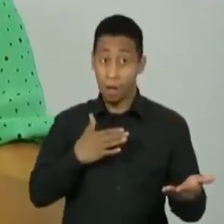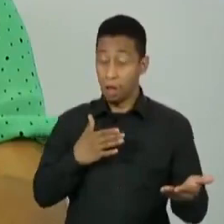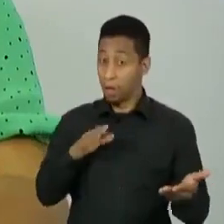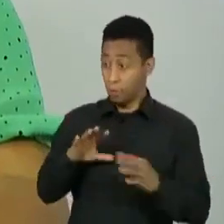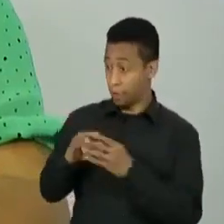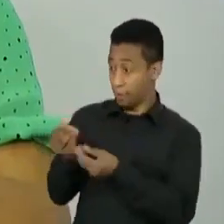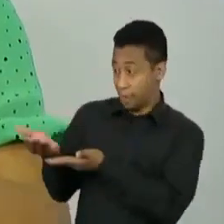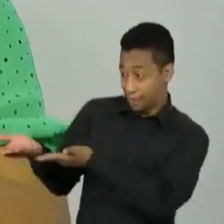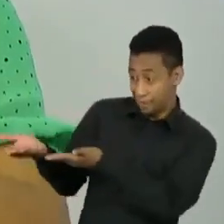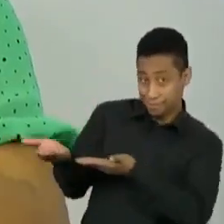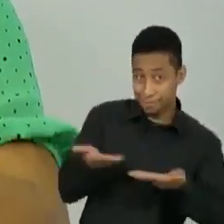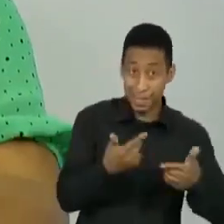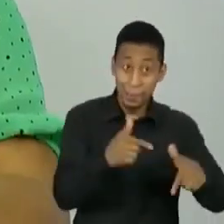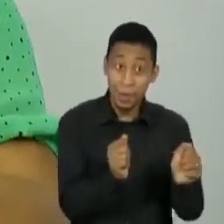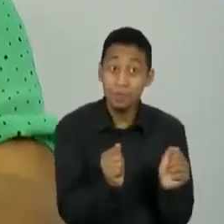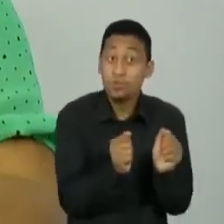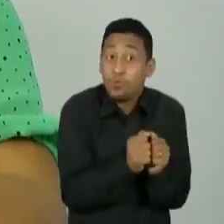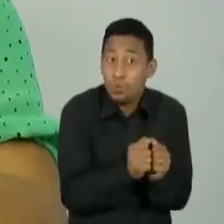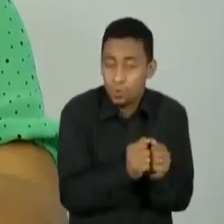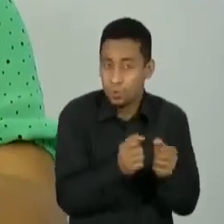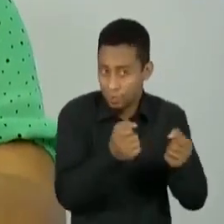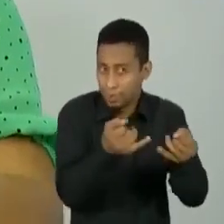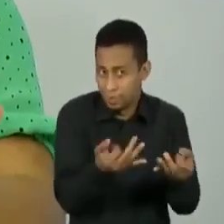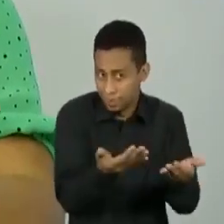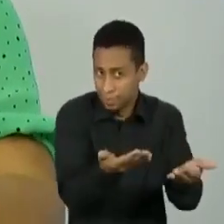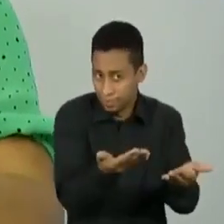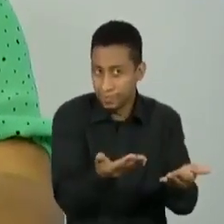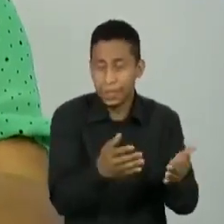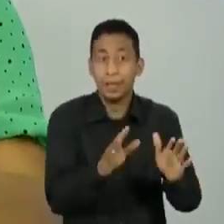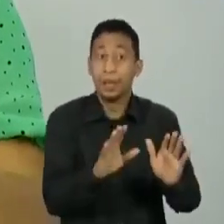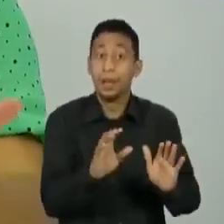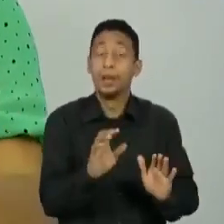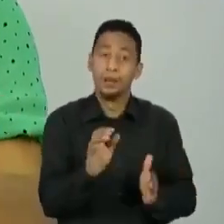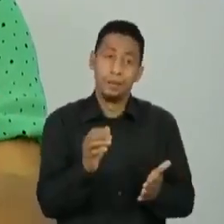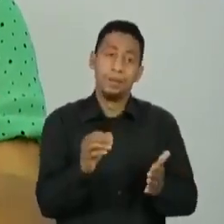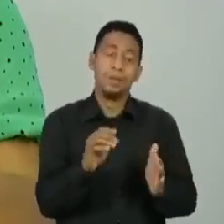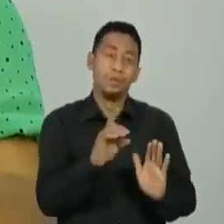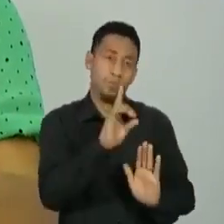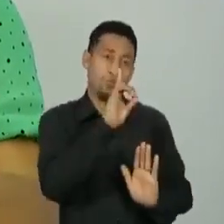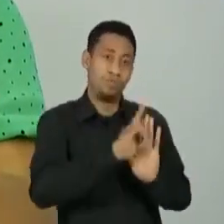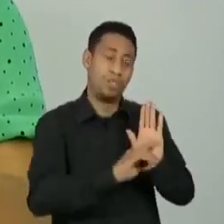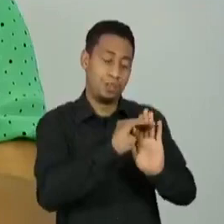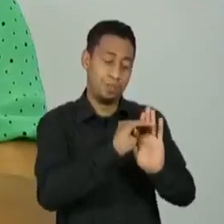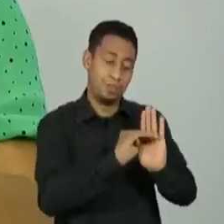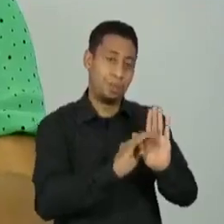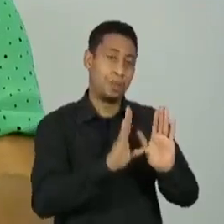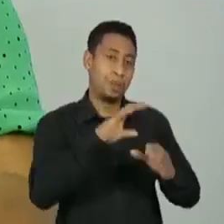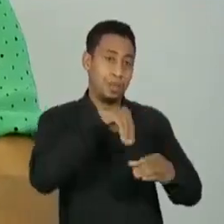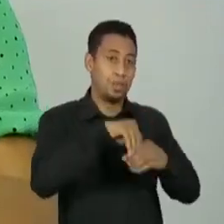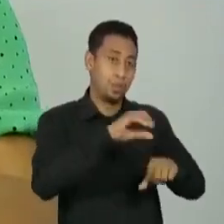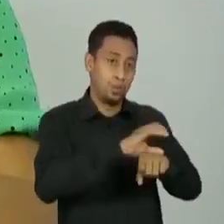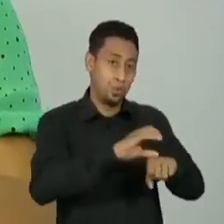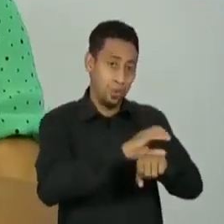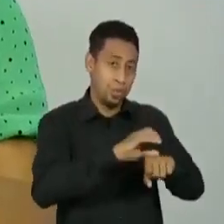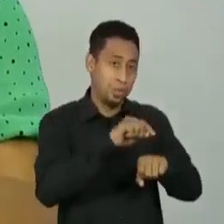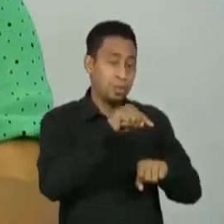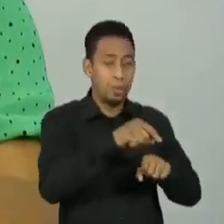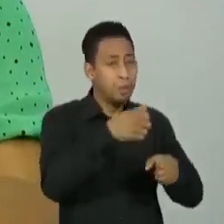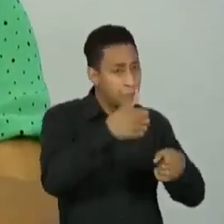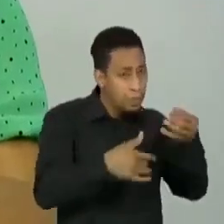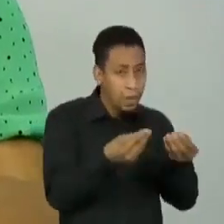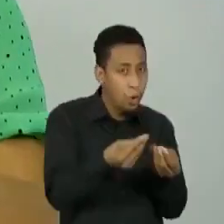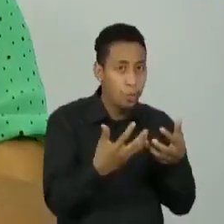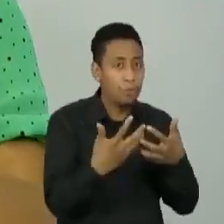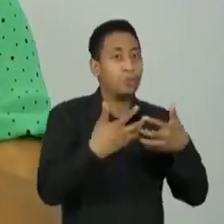jurídico do seu costuma falar desse condicionalismo fraternal que o estado democrático direito a nossa Constituição né está sentada sobre